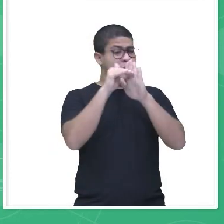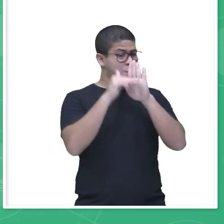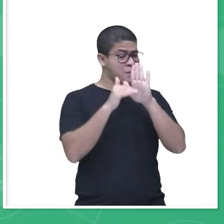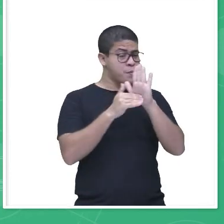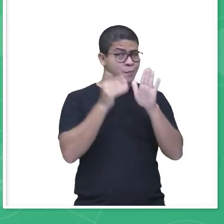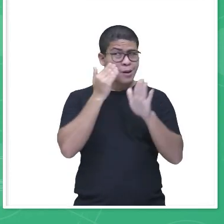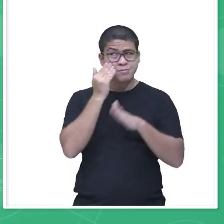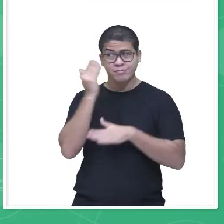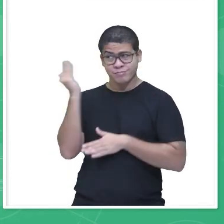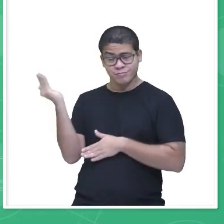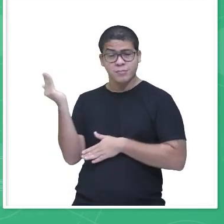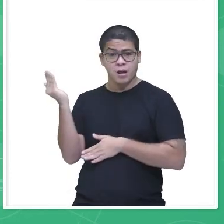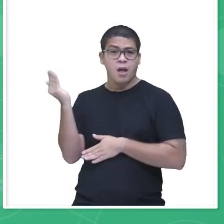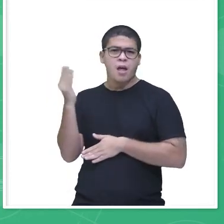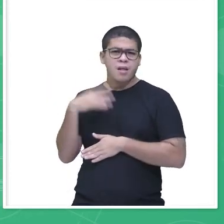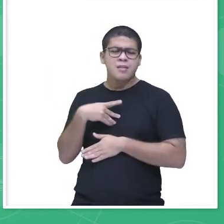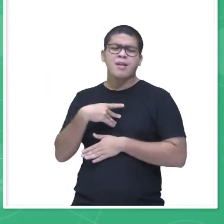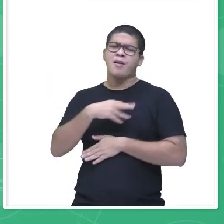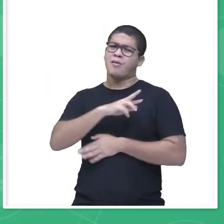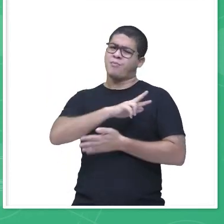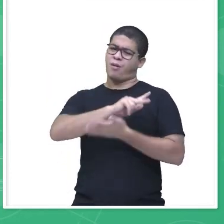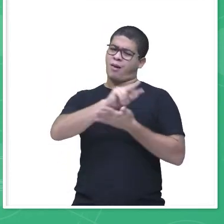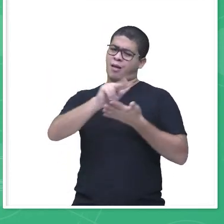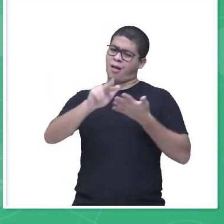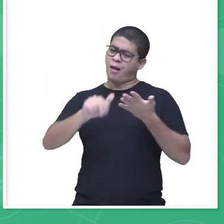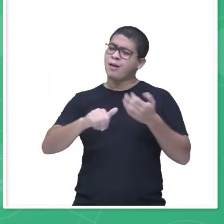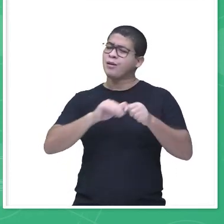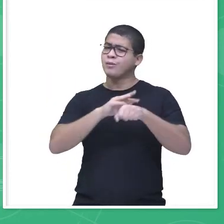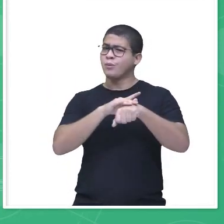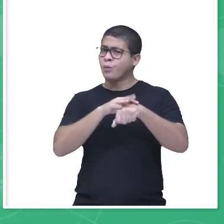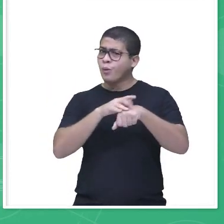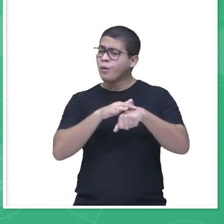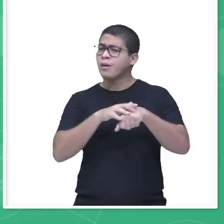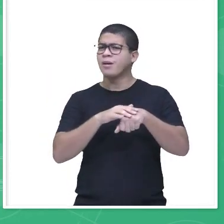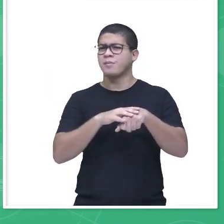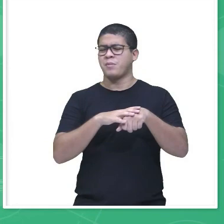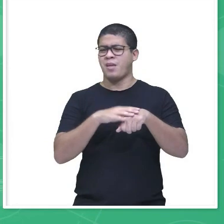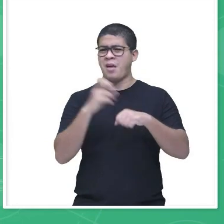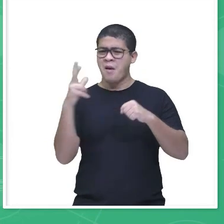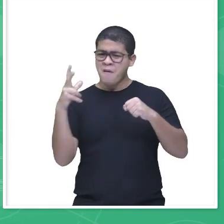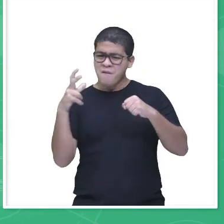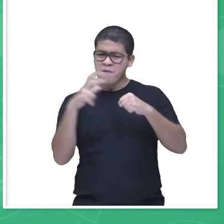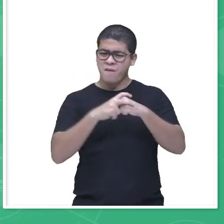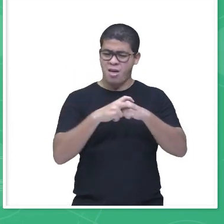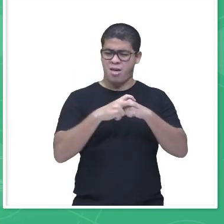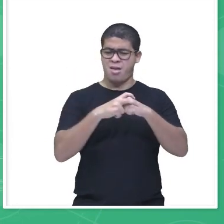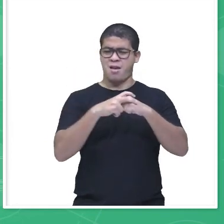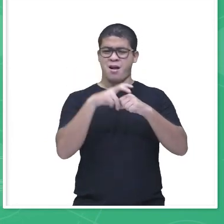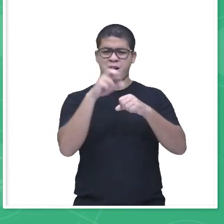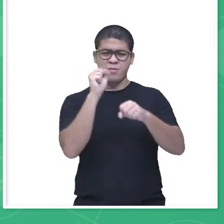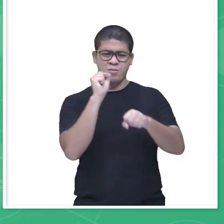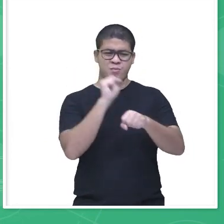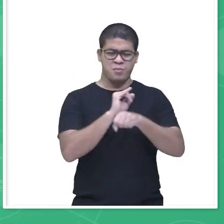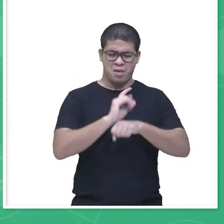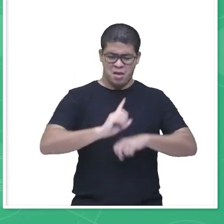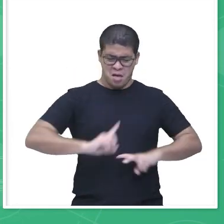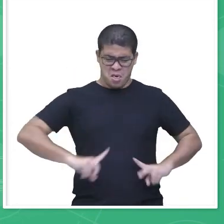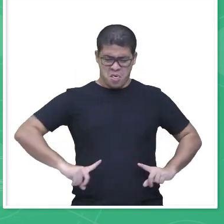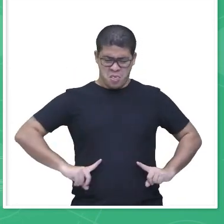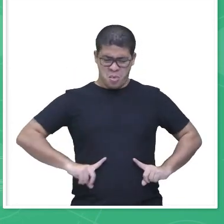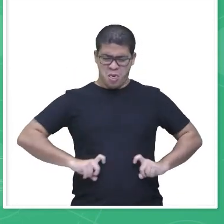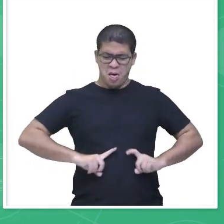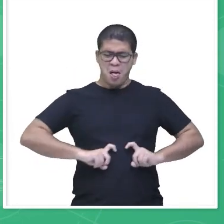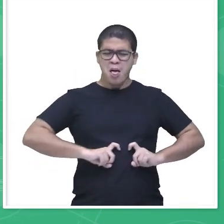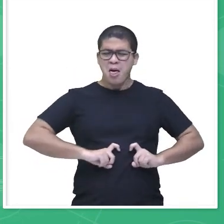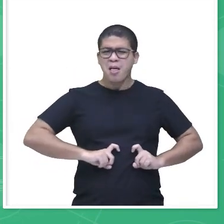nós acabamos de citar, né? Então, doenças causadas por vermes, por bactérias, por fungos,